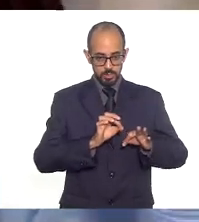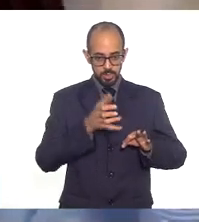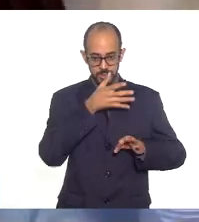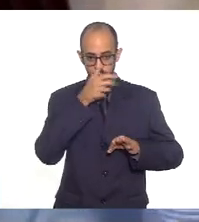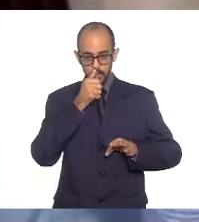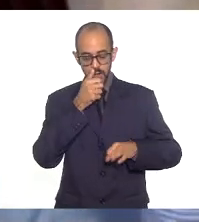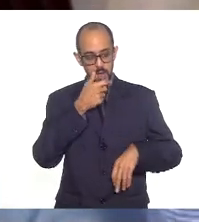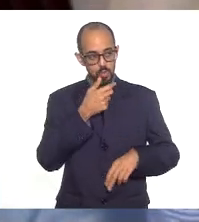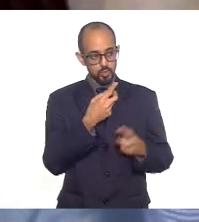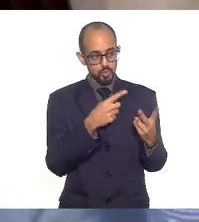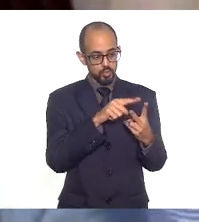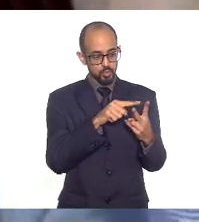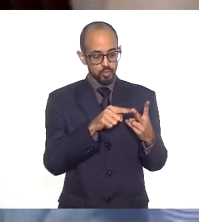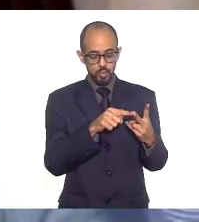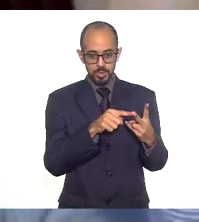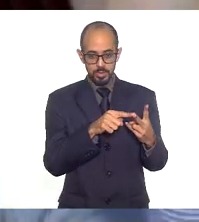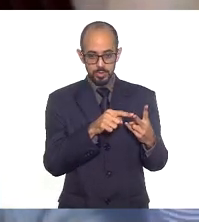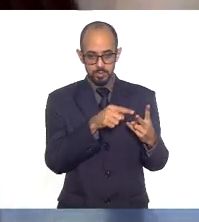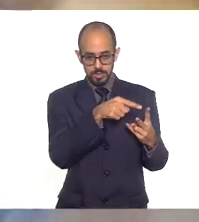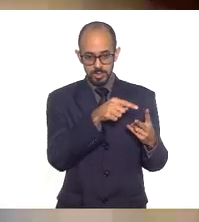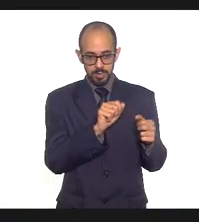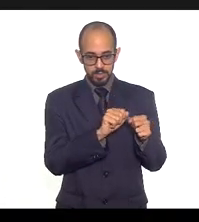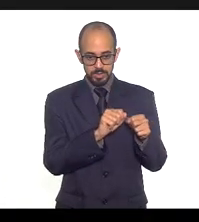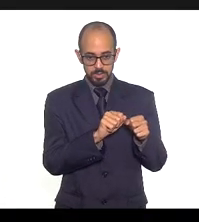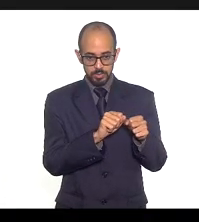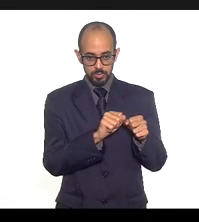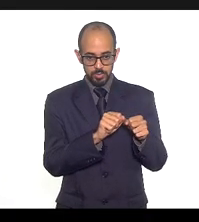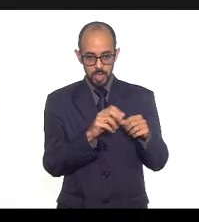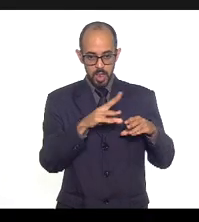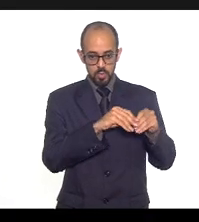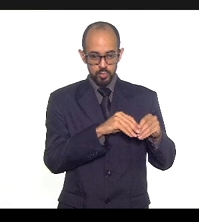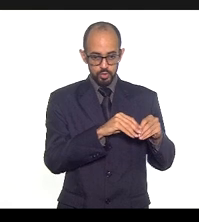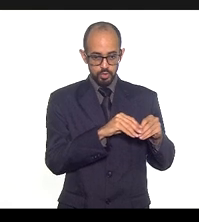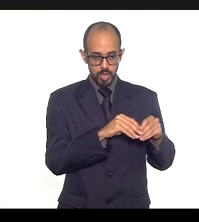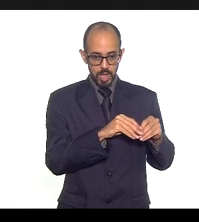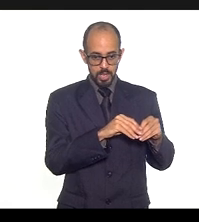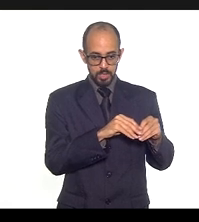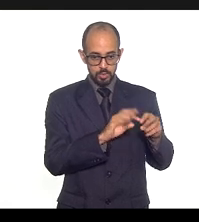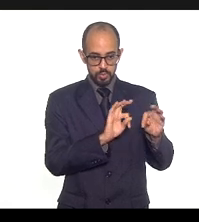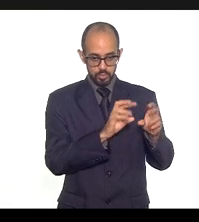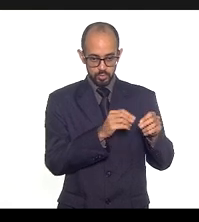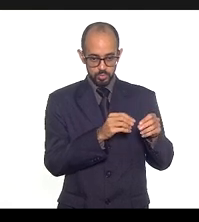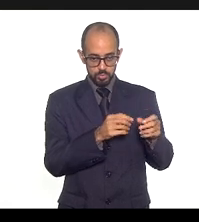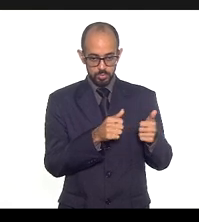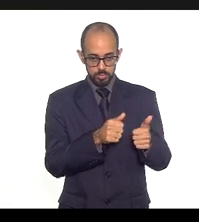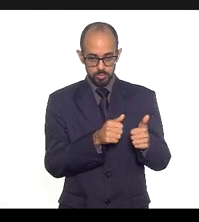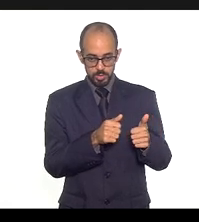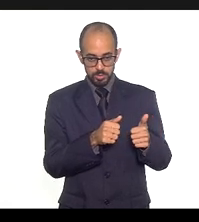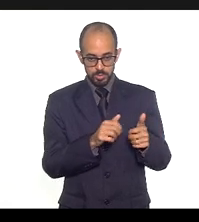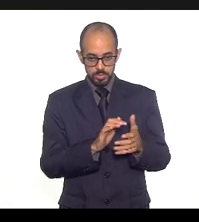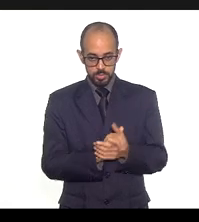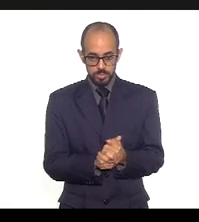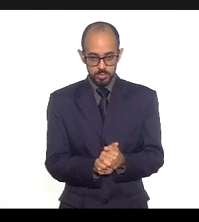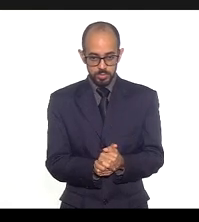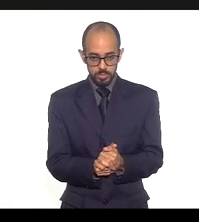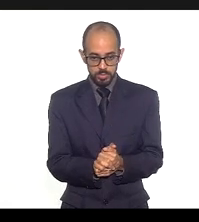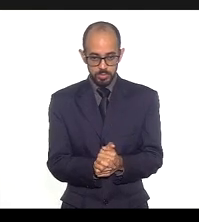esses outros dois que você está tratando. Perfeito. Aglutina neste 2886, entendeu? Então, eu ia pedir para a